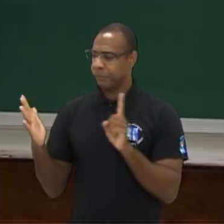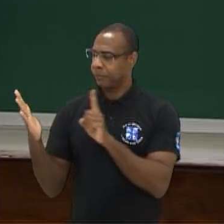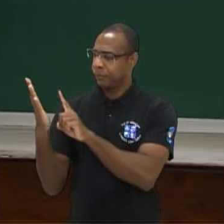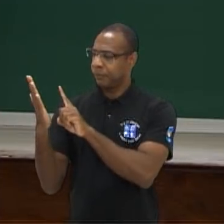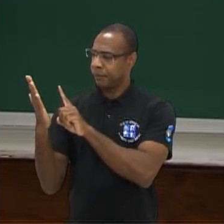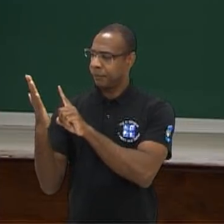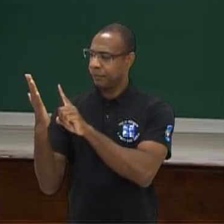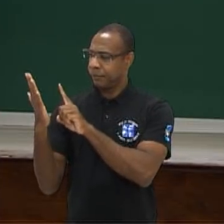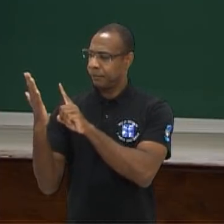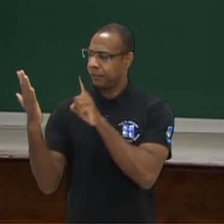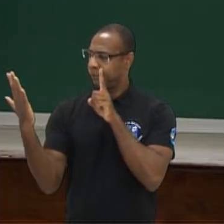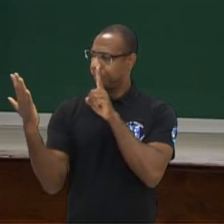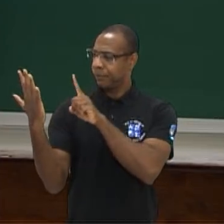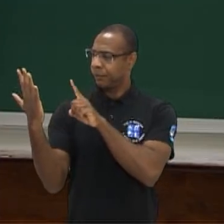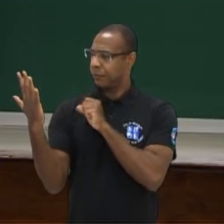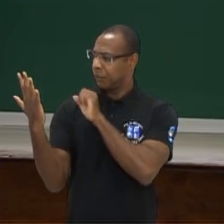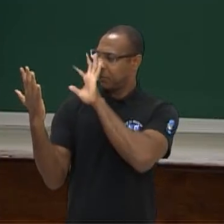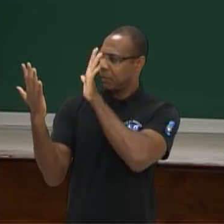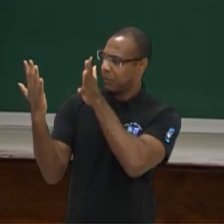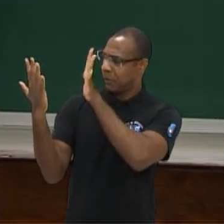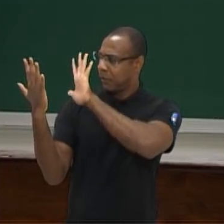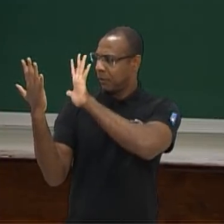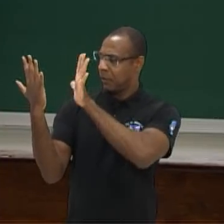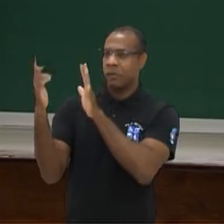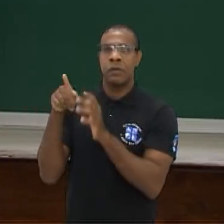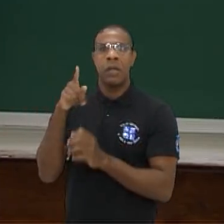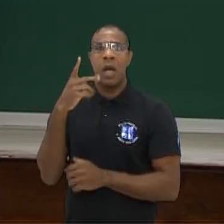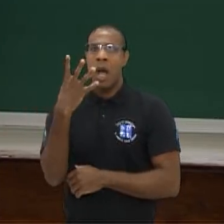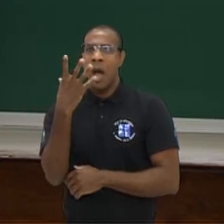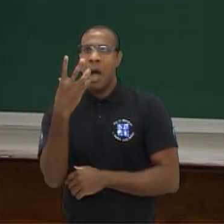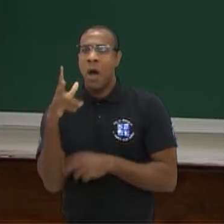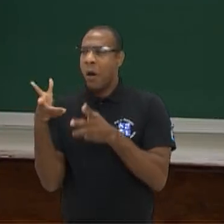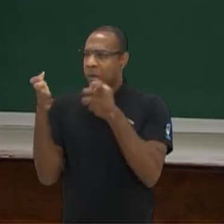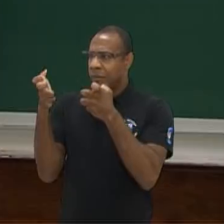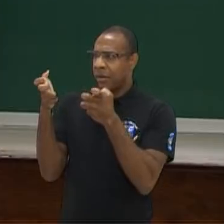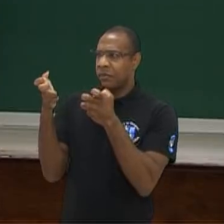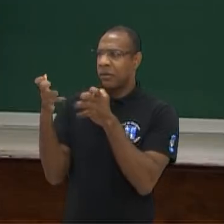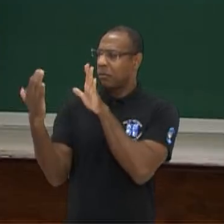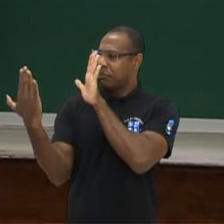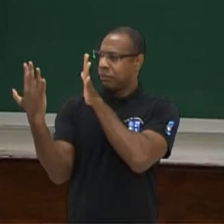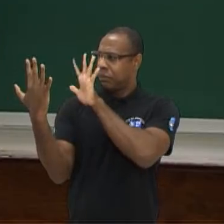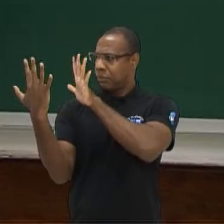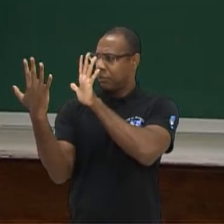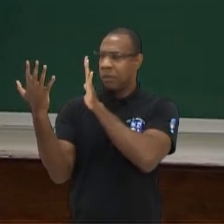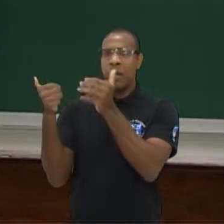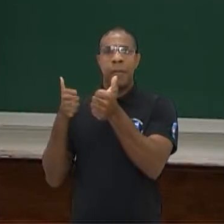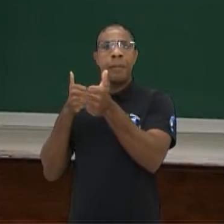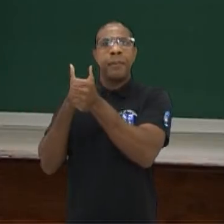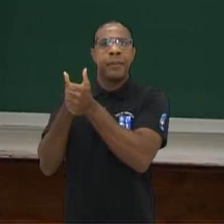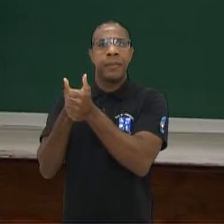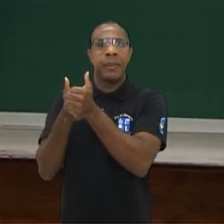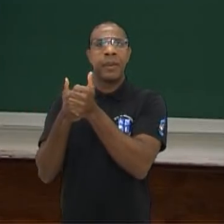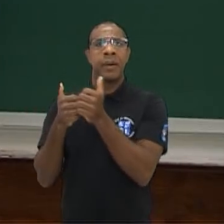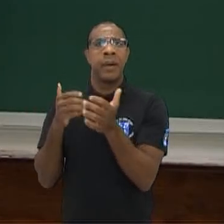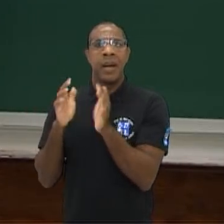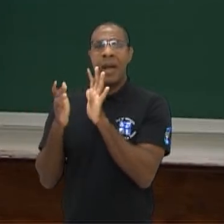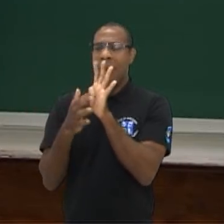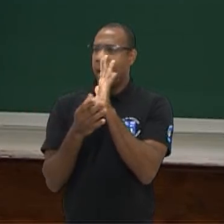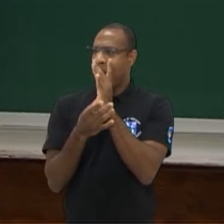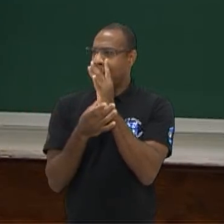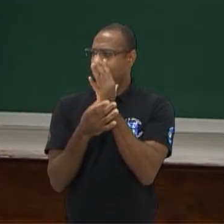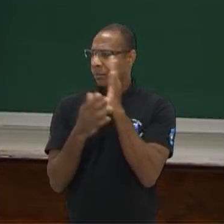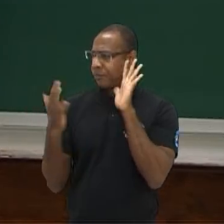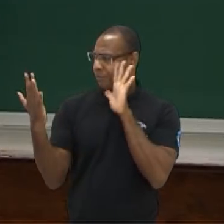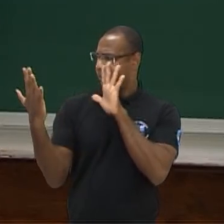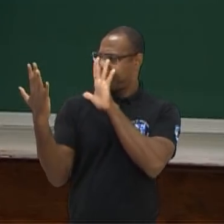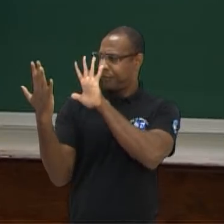direita. Quando você vai observar a tua imagem, é como se a tua imagem se aproximasse então com a mão esquerda. O que